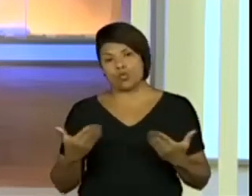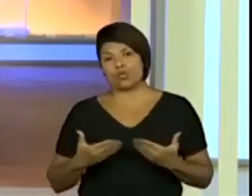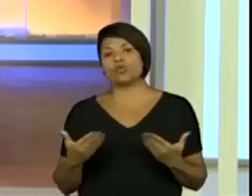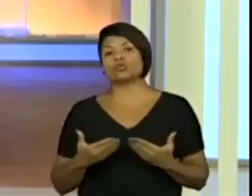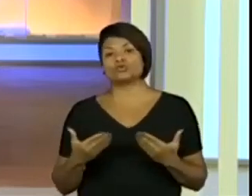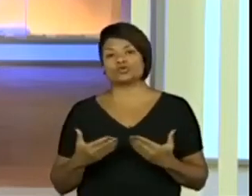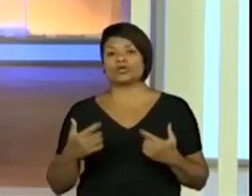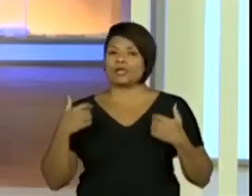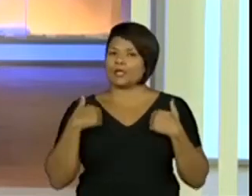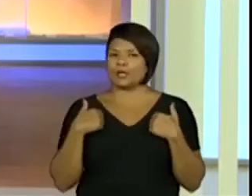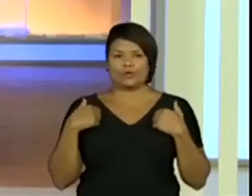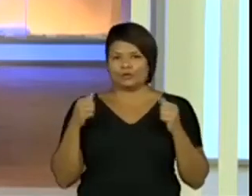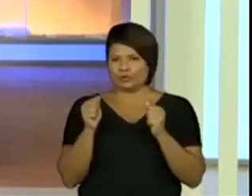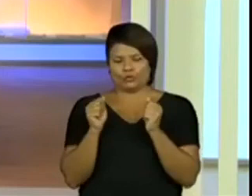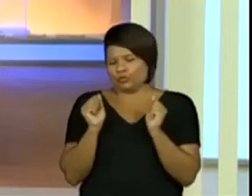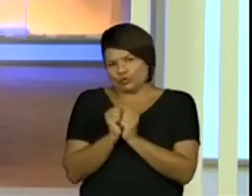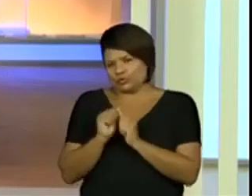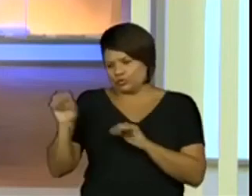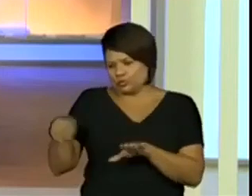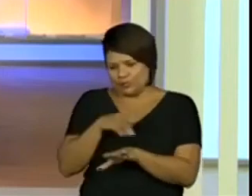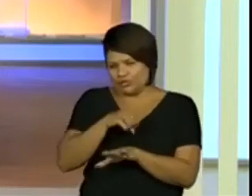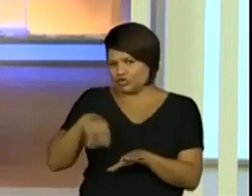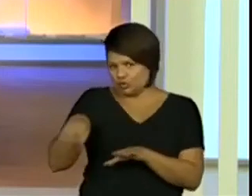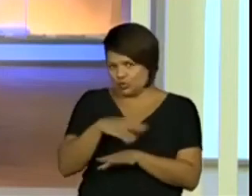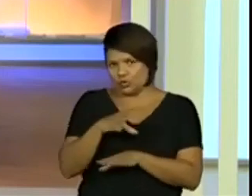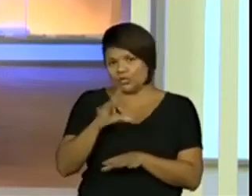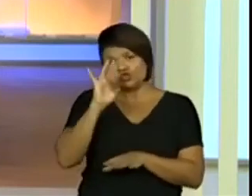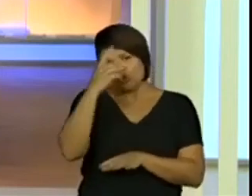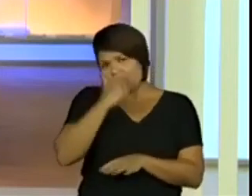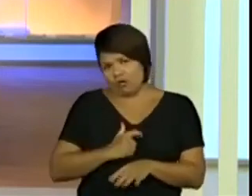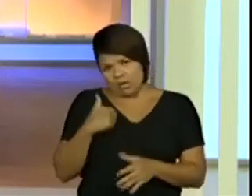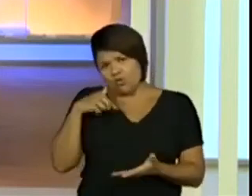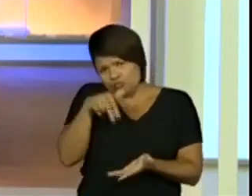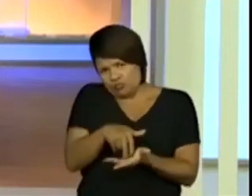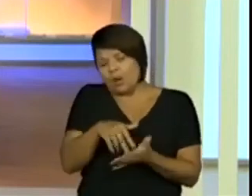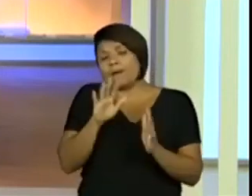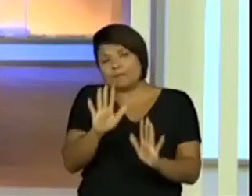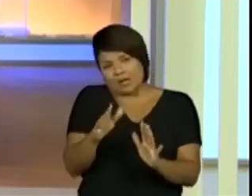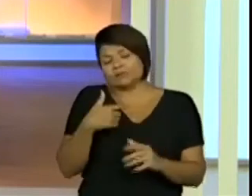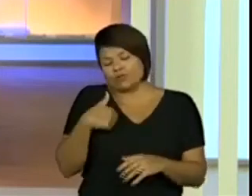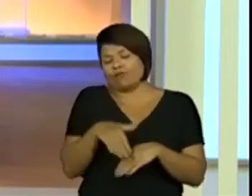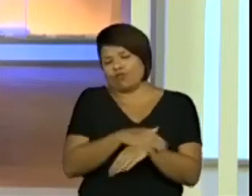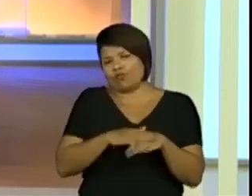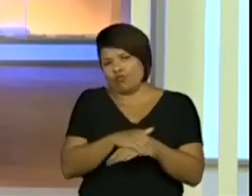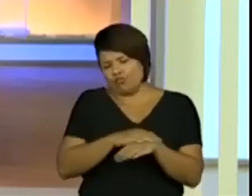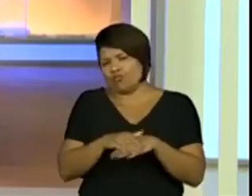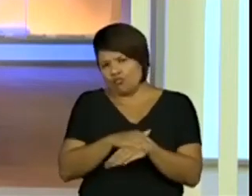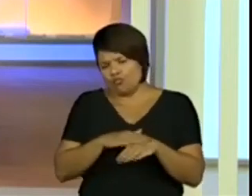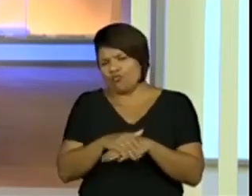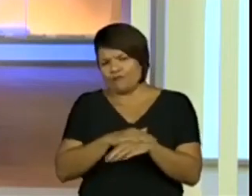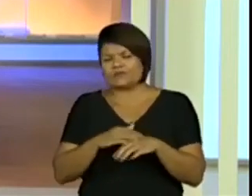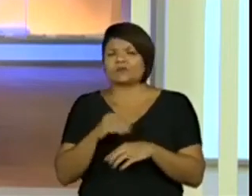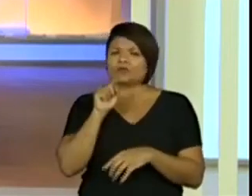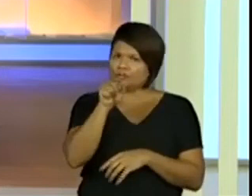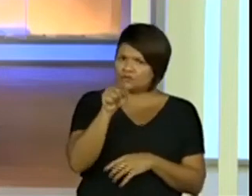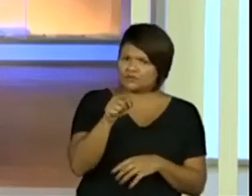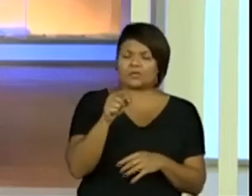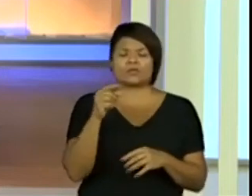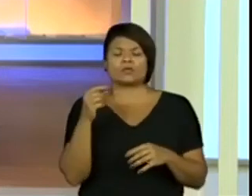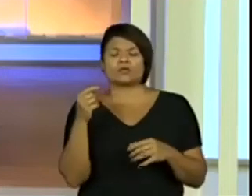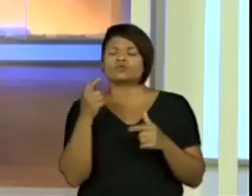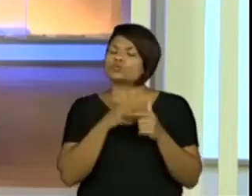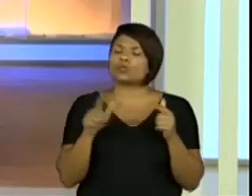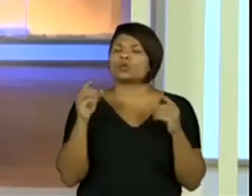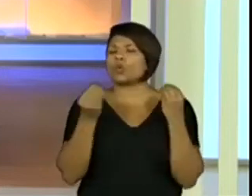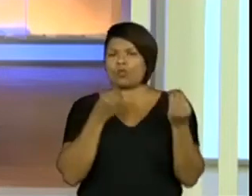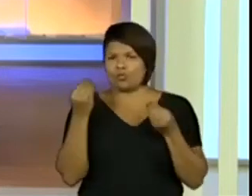estou com a mediadora, estou somente eu, e iremos falar um pouquinho sobre os elementos da narrativa. E antes,